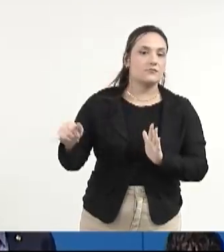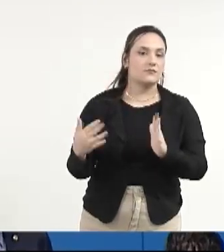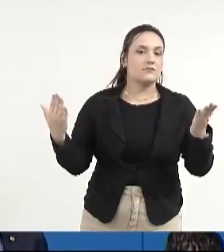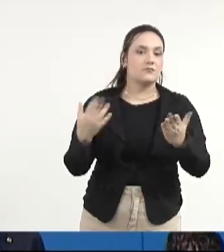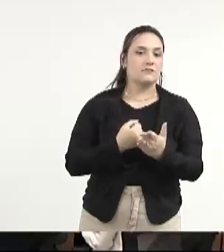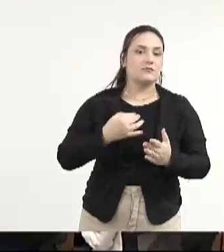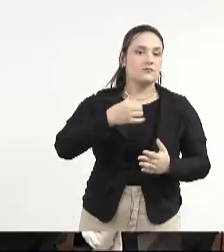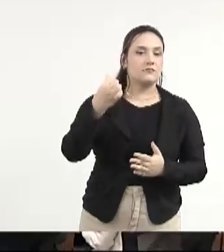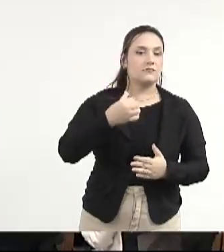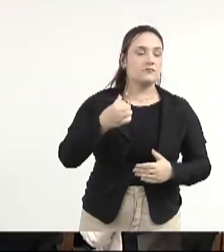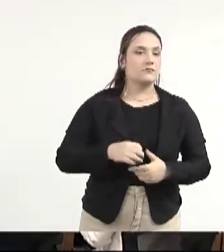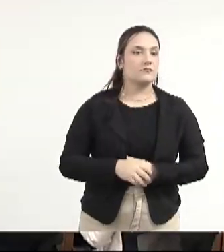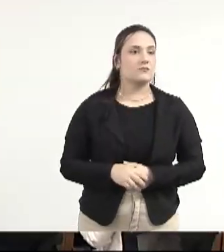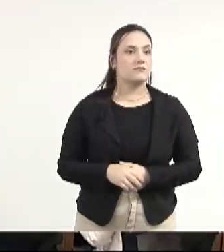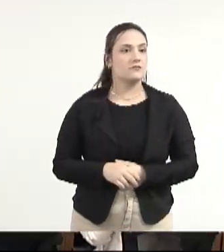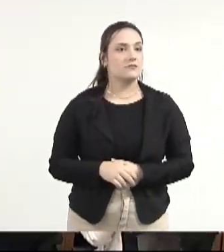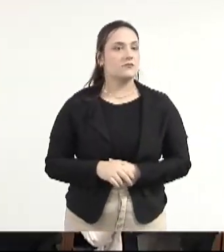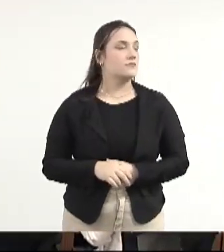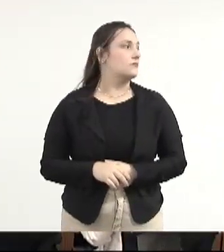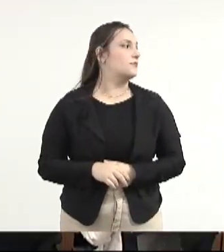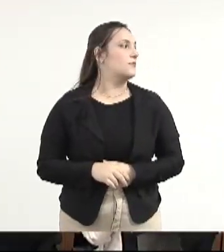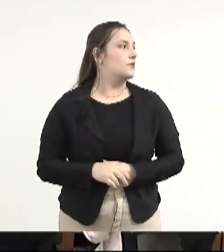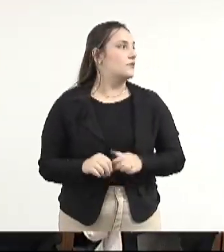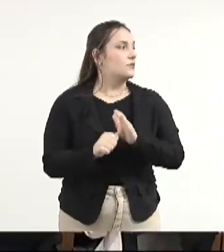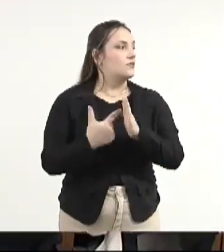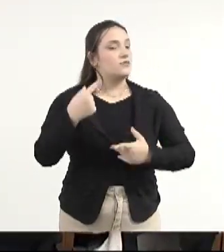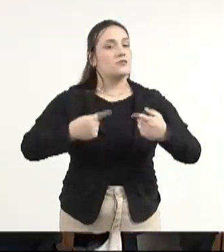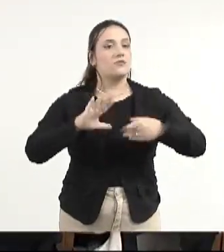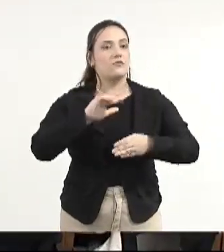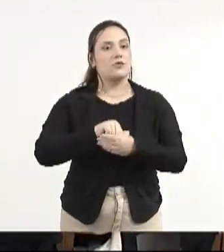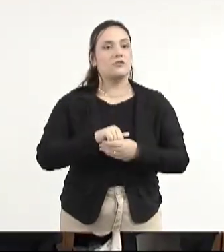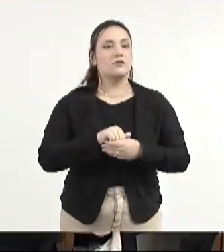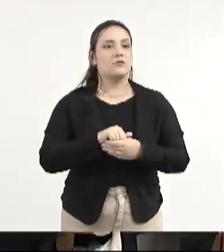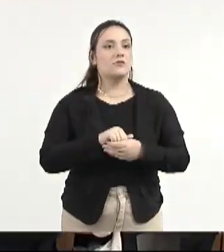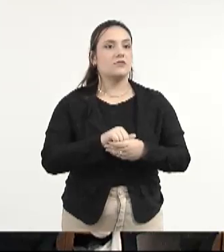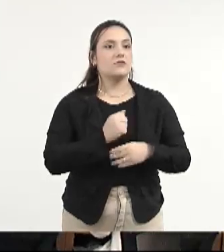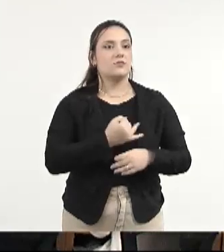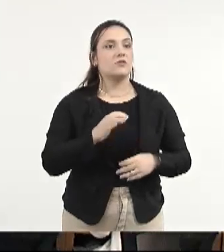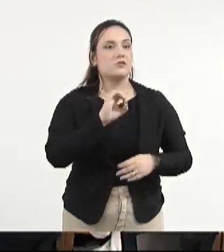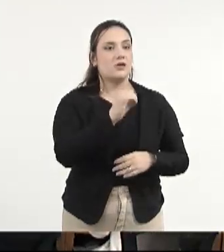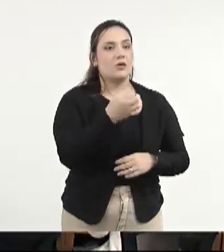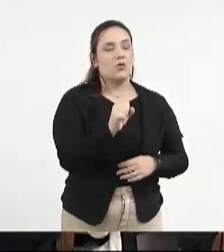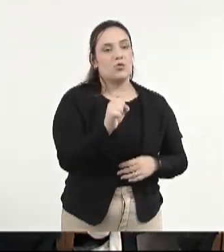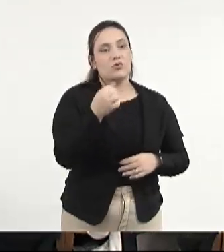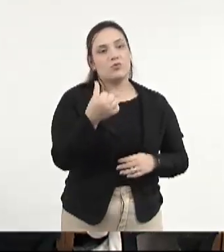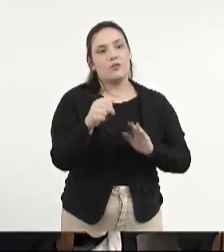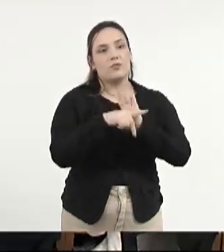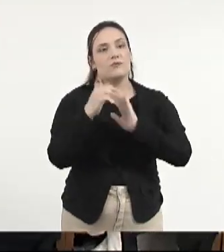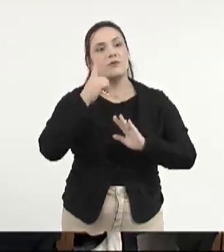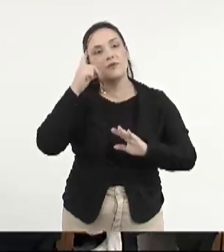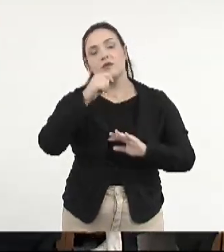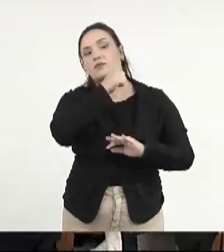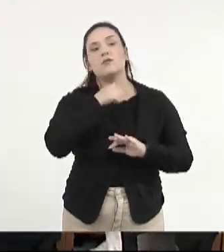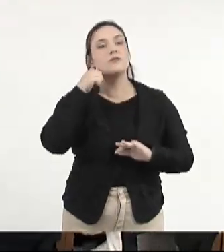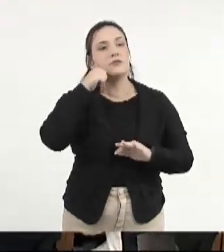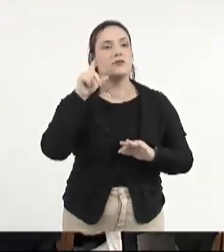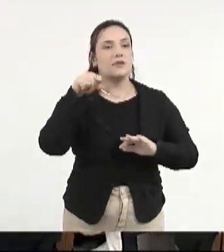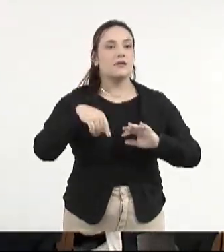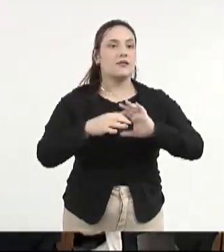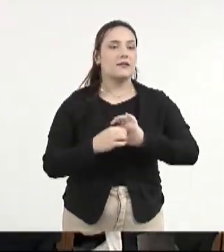Item 6. Em segunda discussão, votação nominal, projeto de lei 086, autoria do deputado Antônio Vaz, dispõe